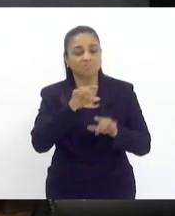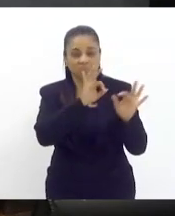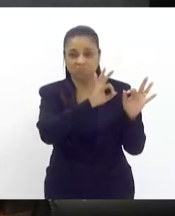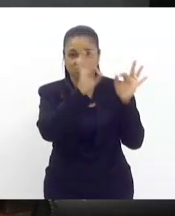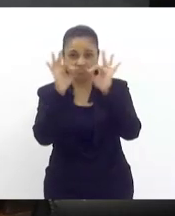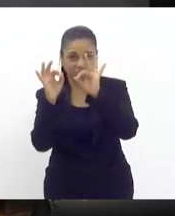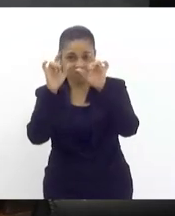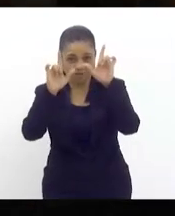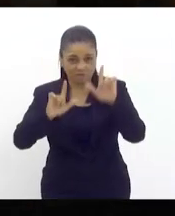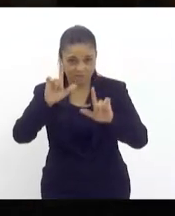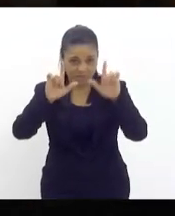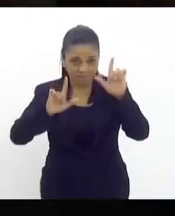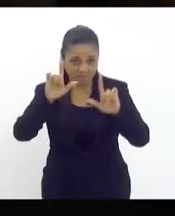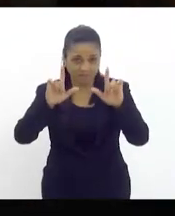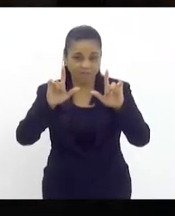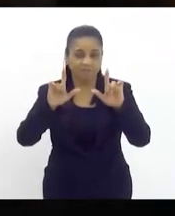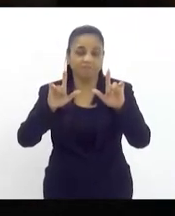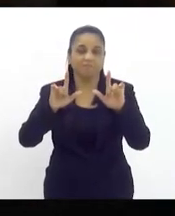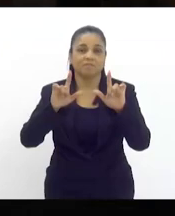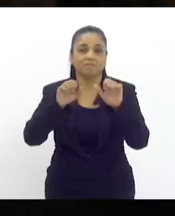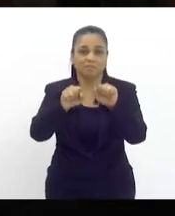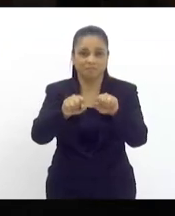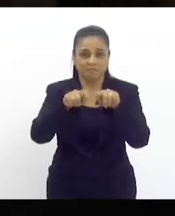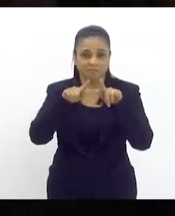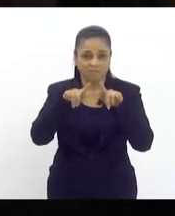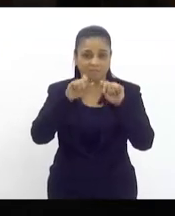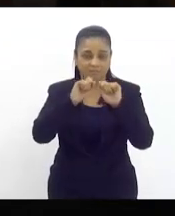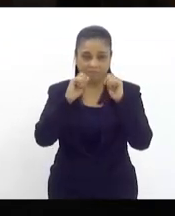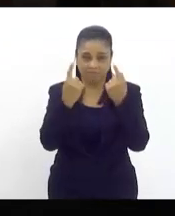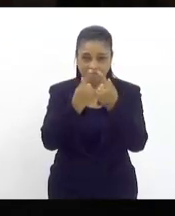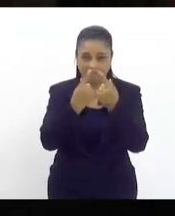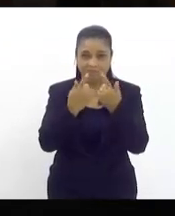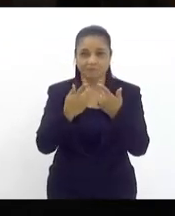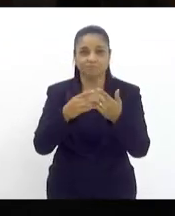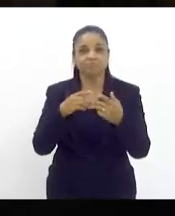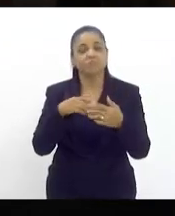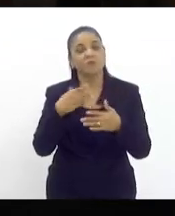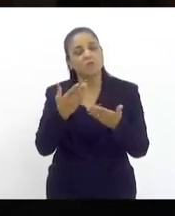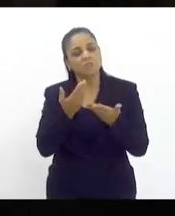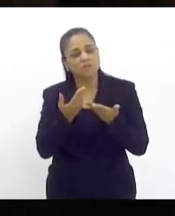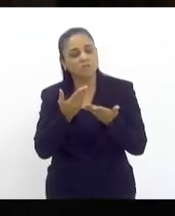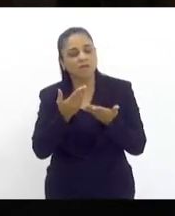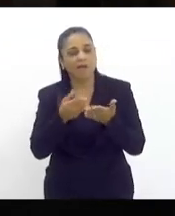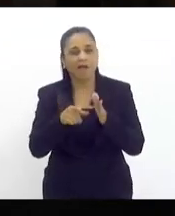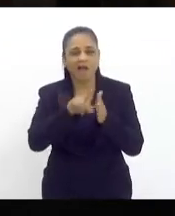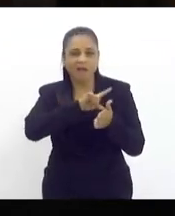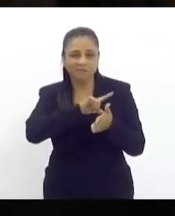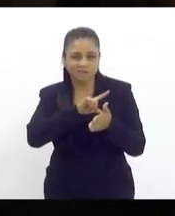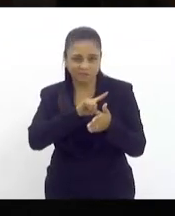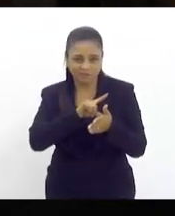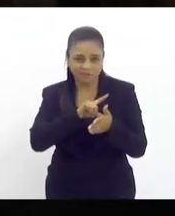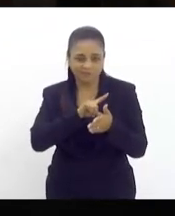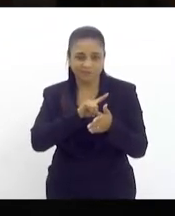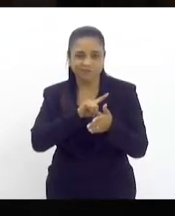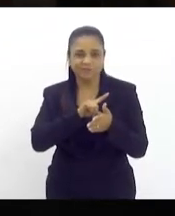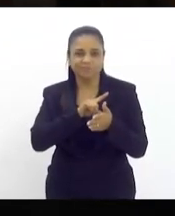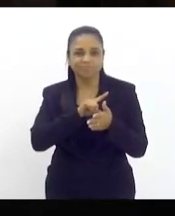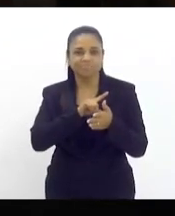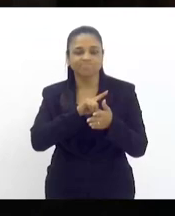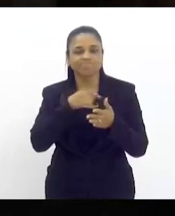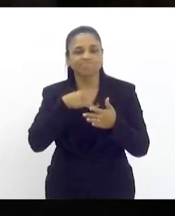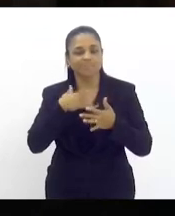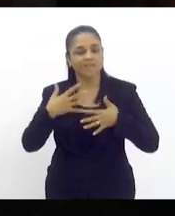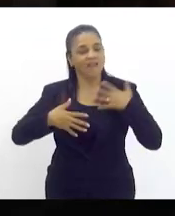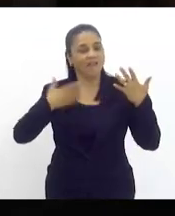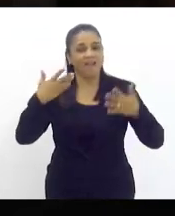assistem através da TV alerta para não poderia antes de começar a tratar especialmente do ponto de manifestar